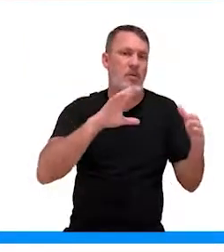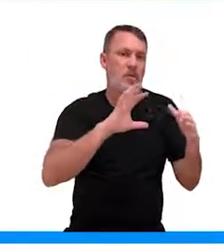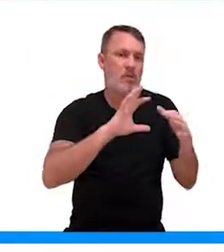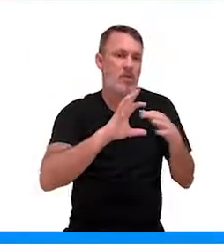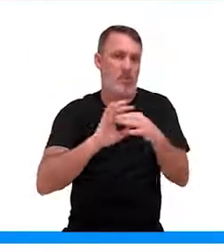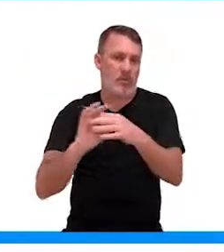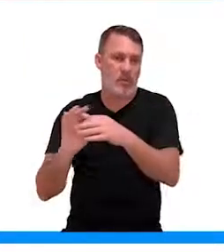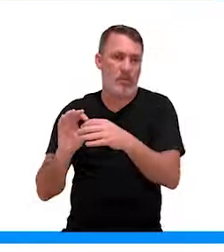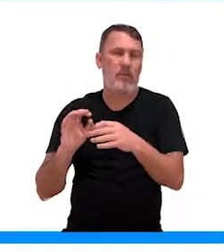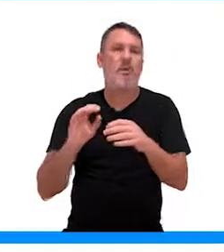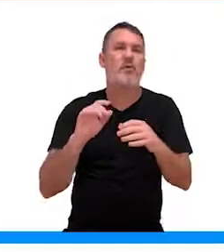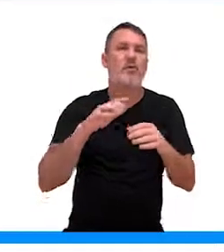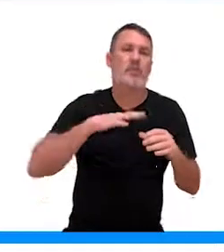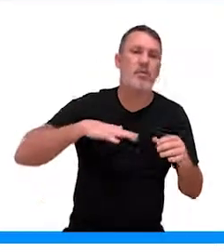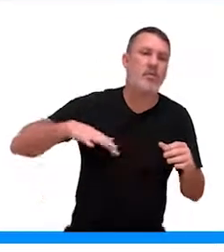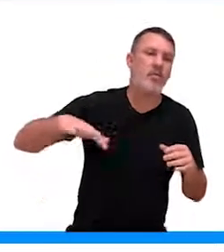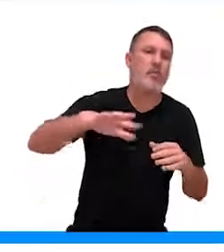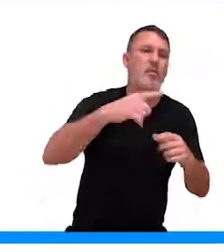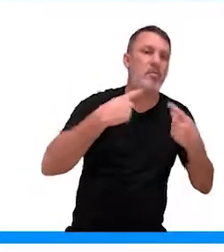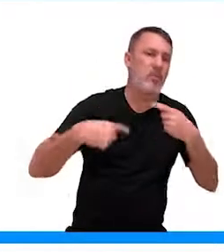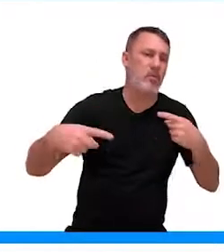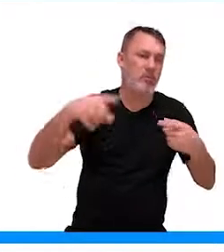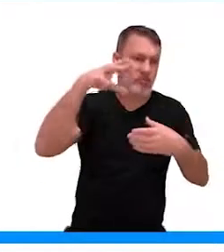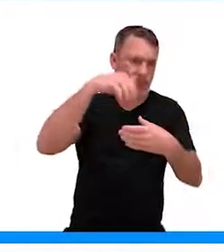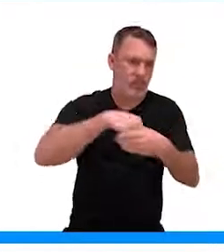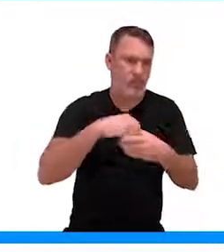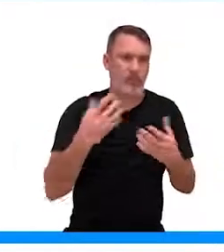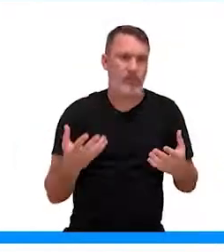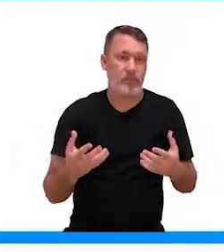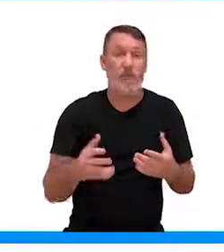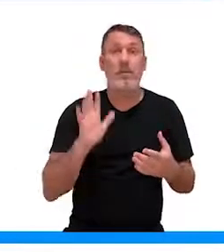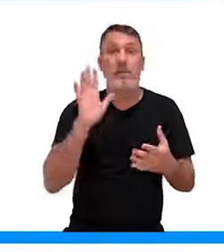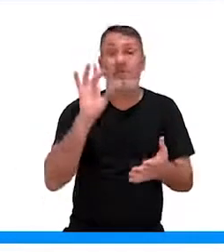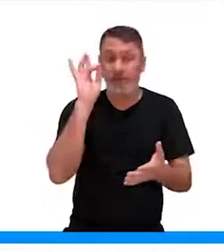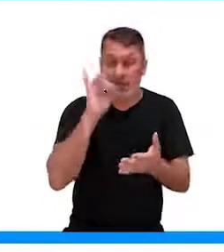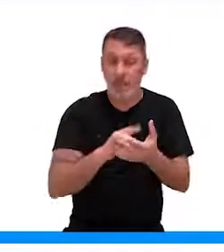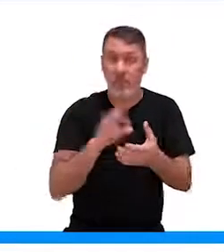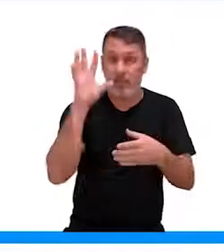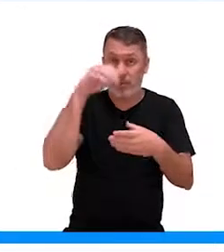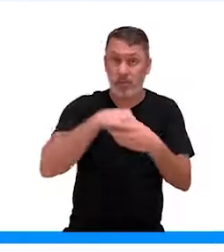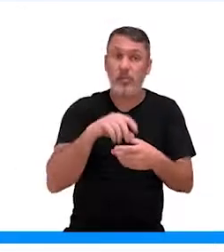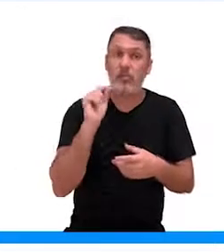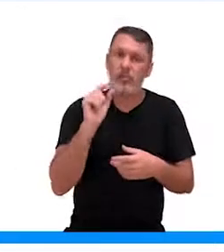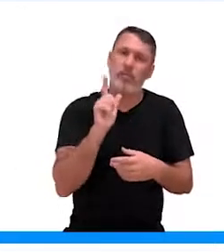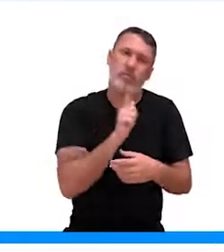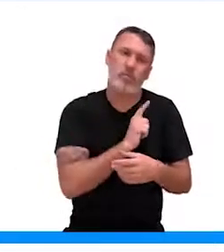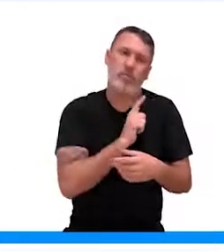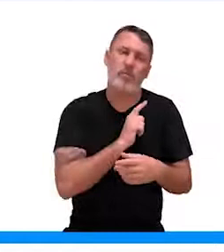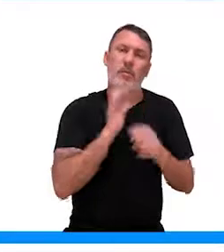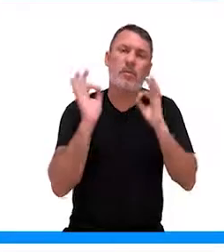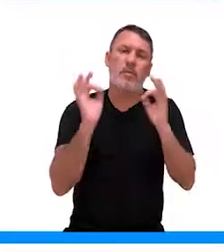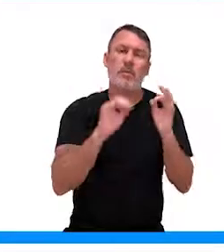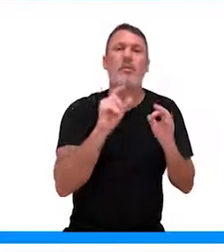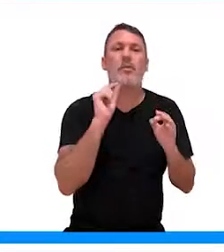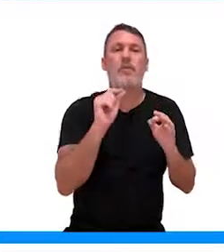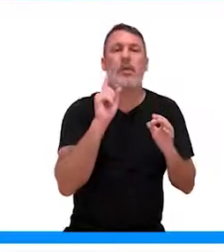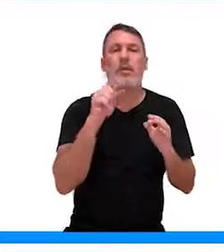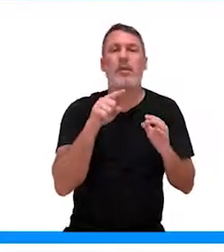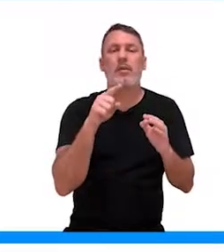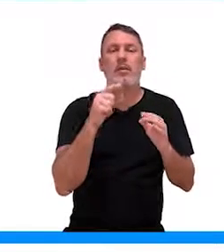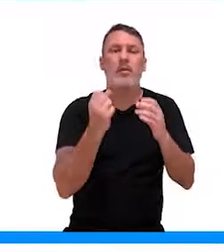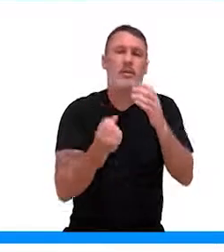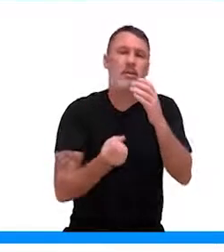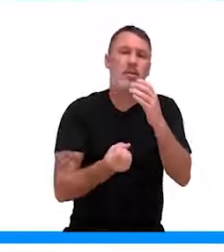contextos, até mesmo geopolíticos distintos. Tá bom? Mas, na verdade, eles estão aí, claro, nessa formação de uma